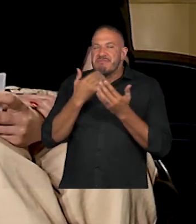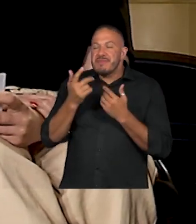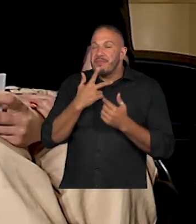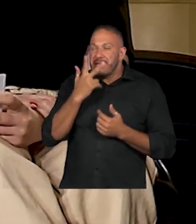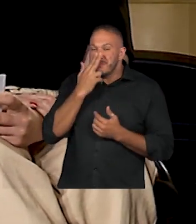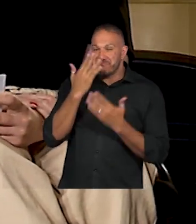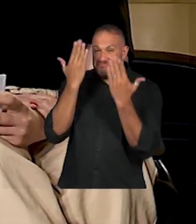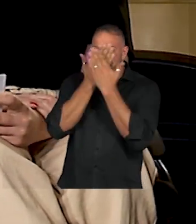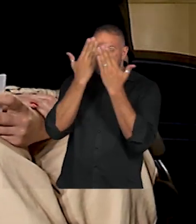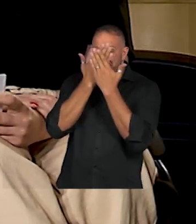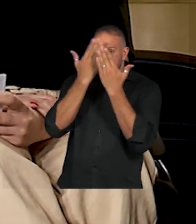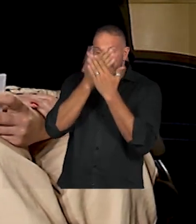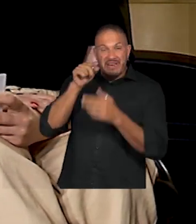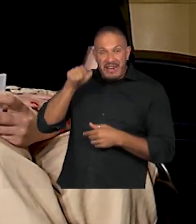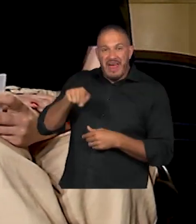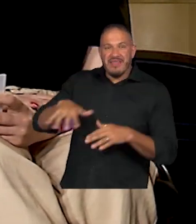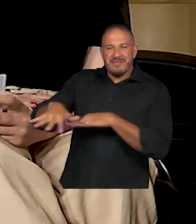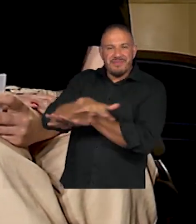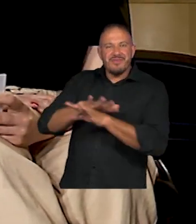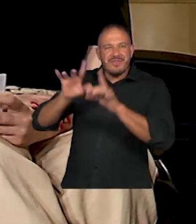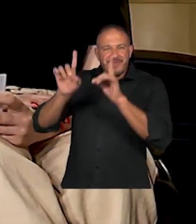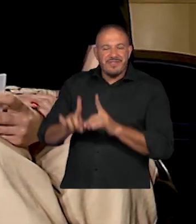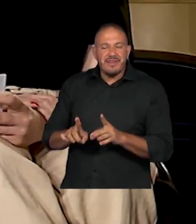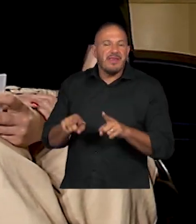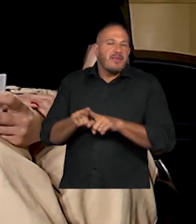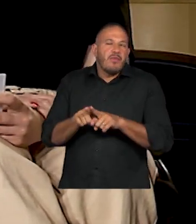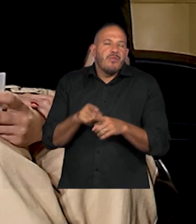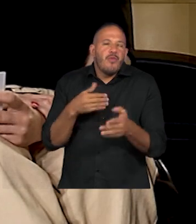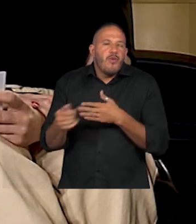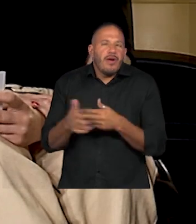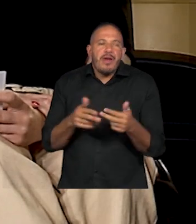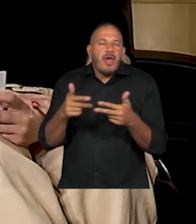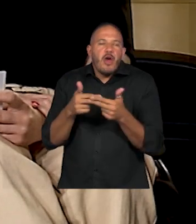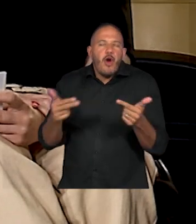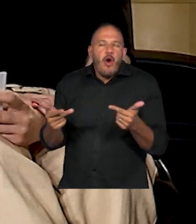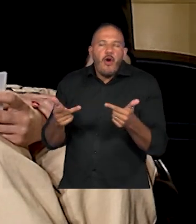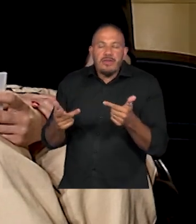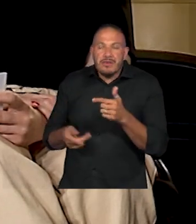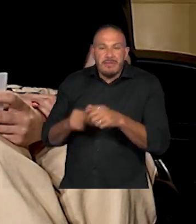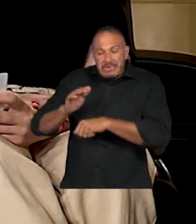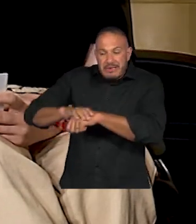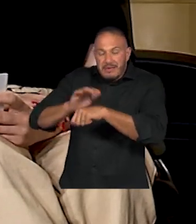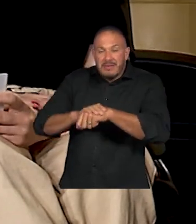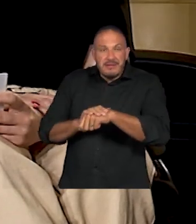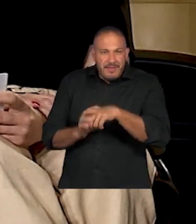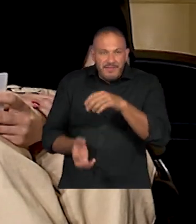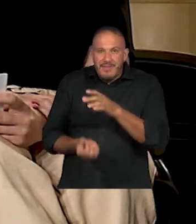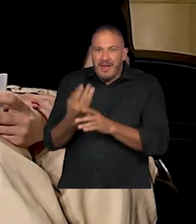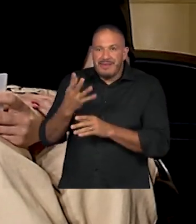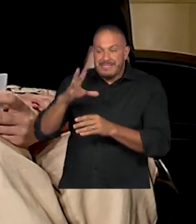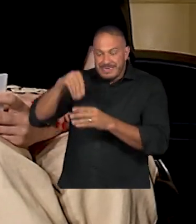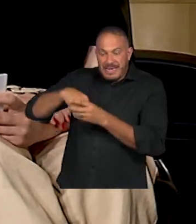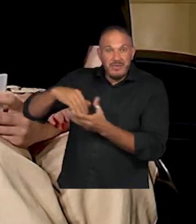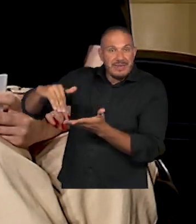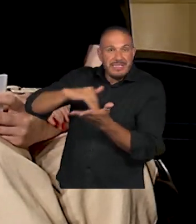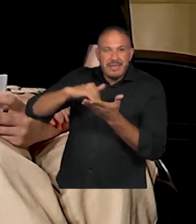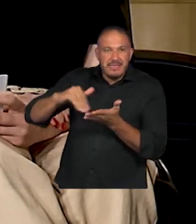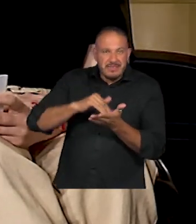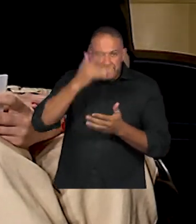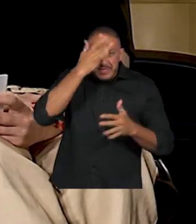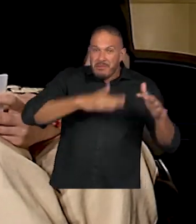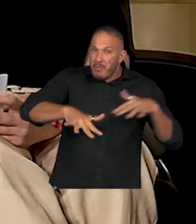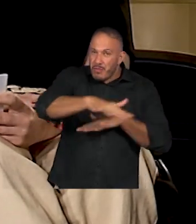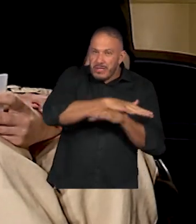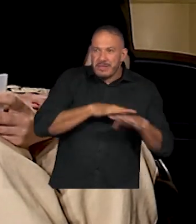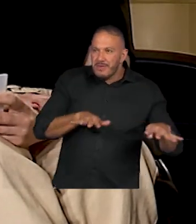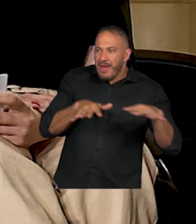invisível aos olhos da sociedade. Então, qualquer coisa que você faça dentro da secretaria em favor dessa população é importantíssimo.